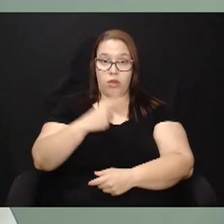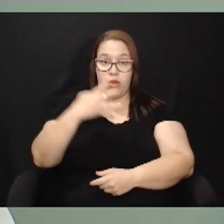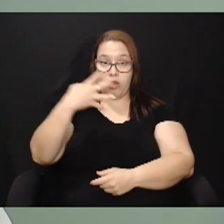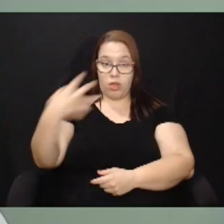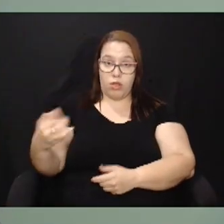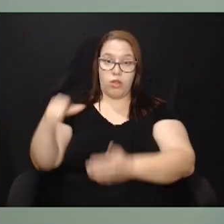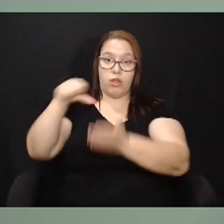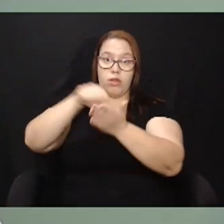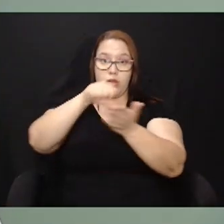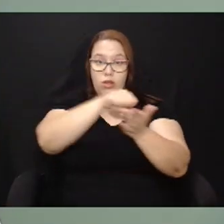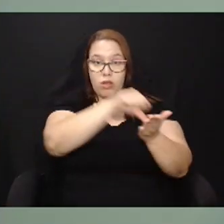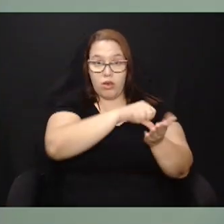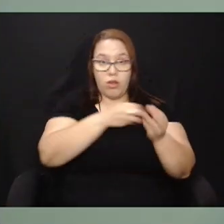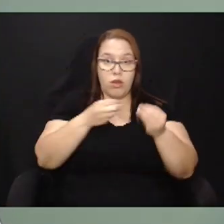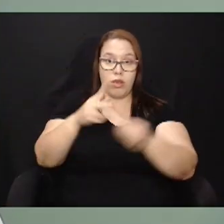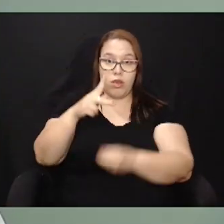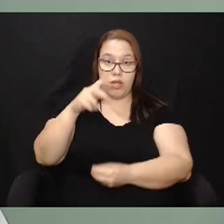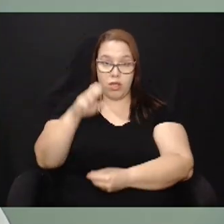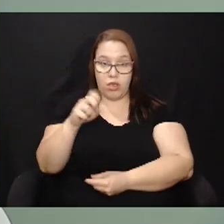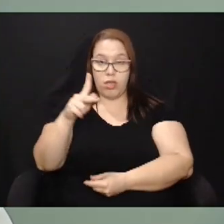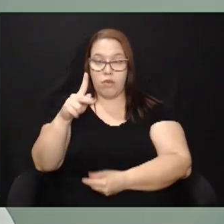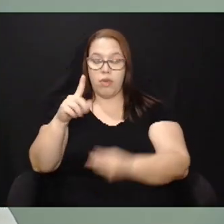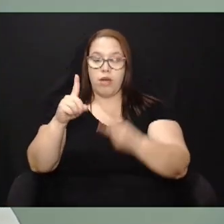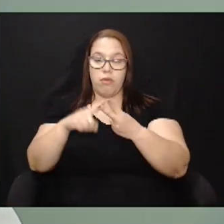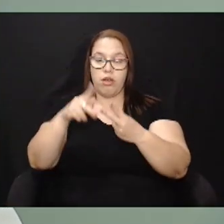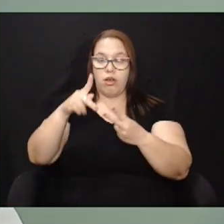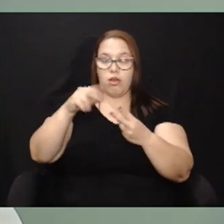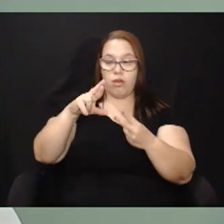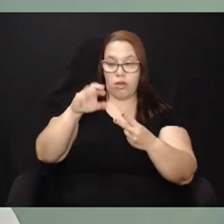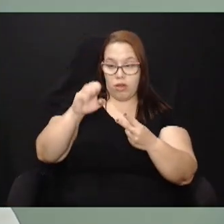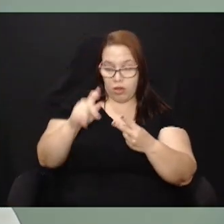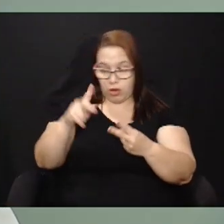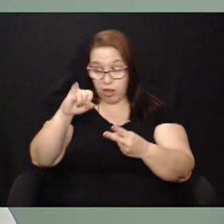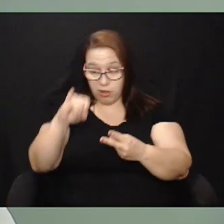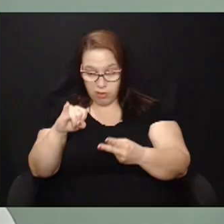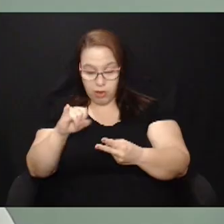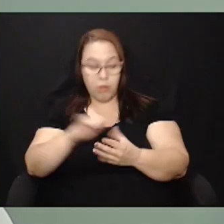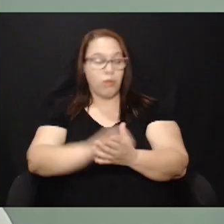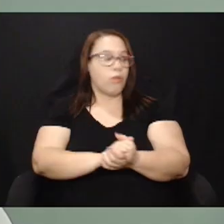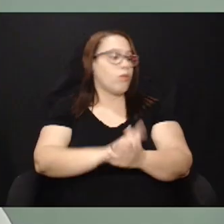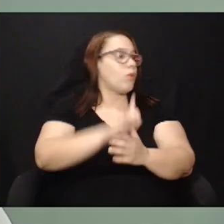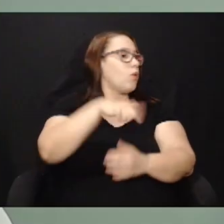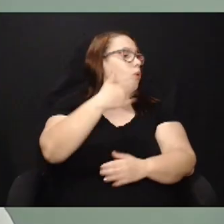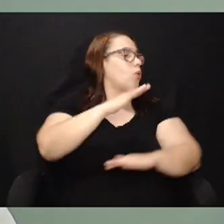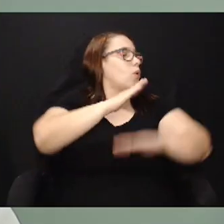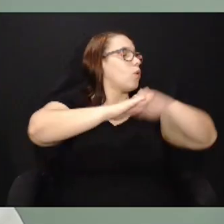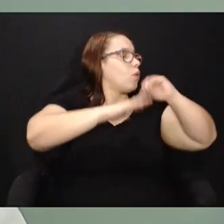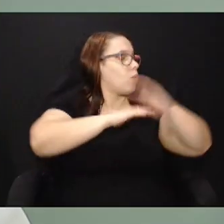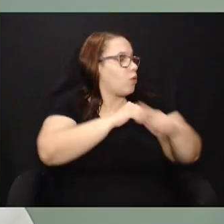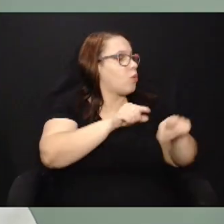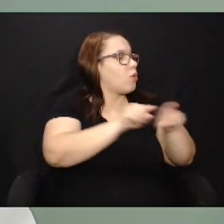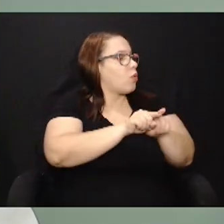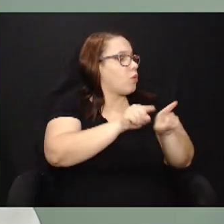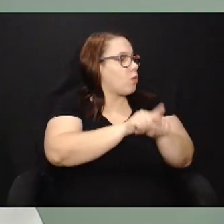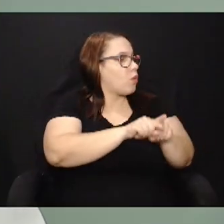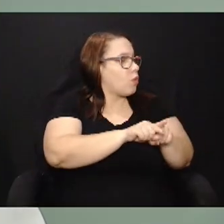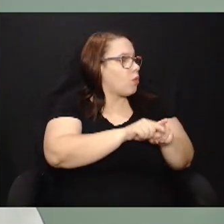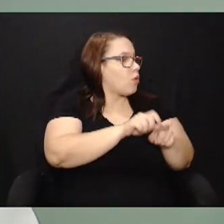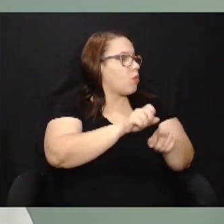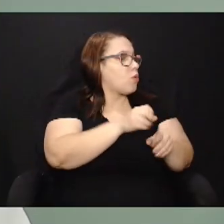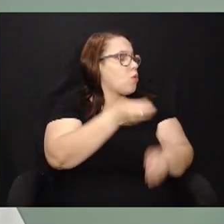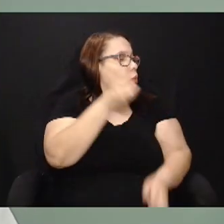saúde, oferecendo PEP e PrEP. E no caso das outras ações também, tem o